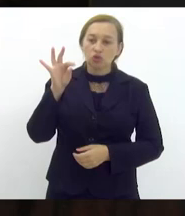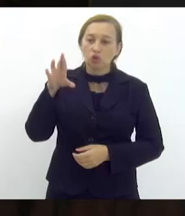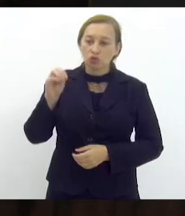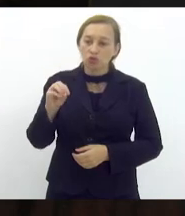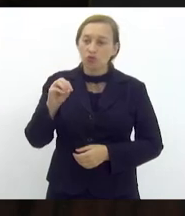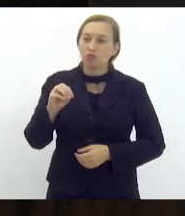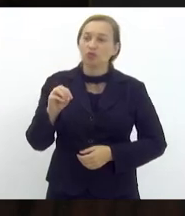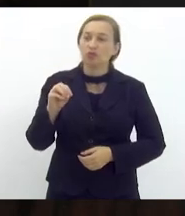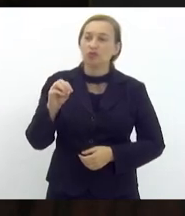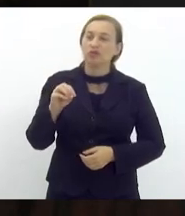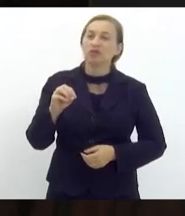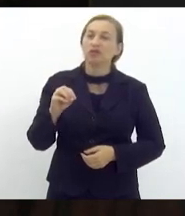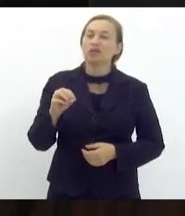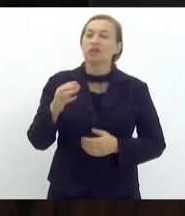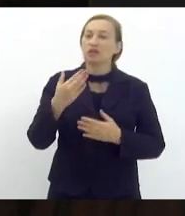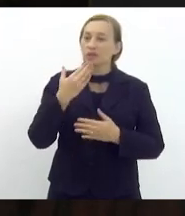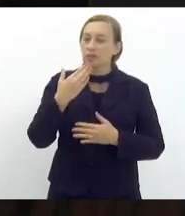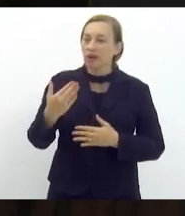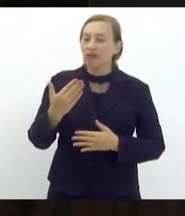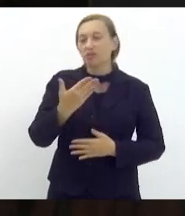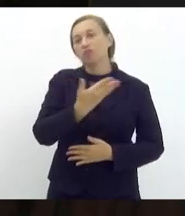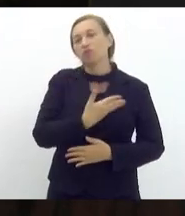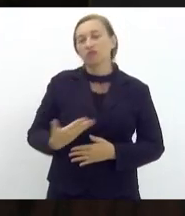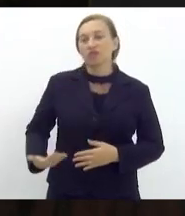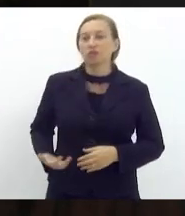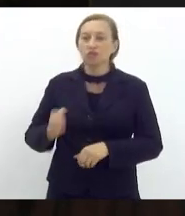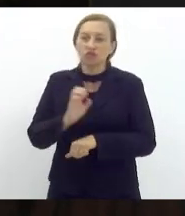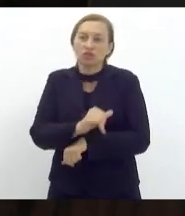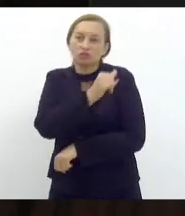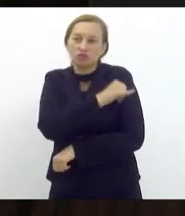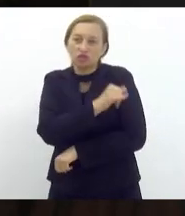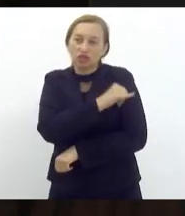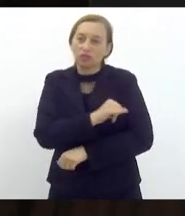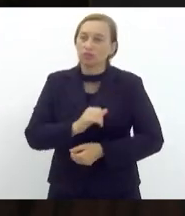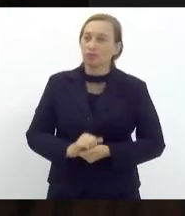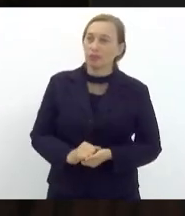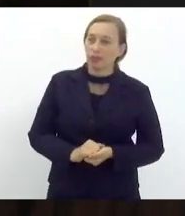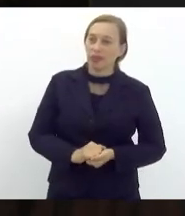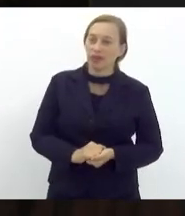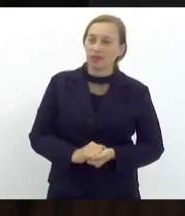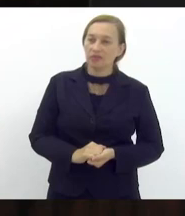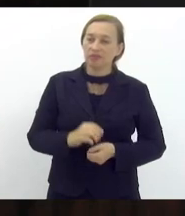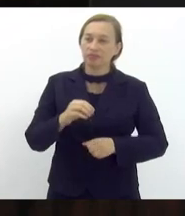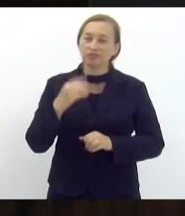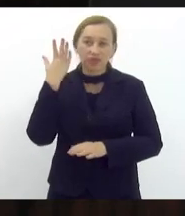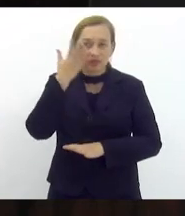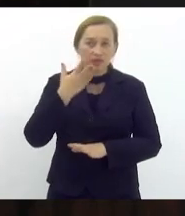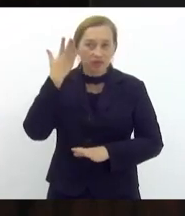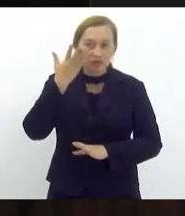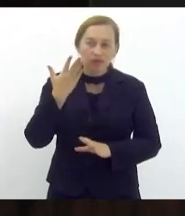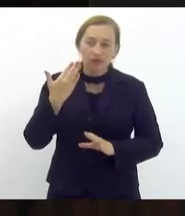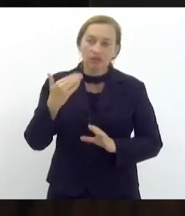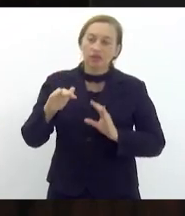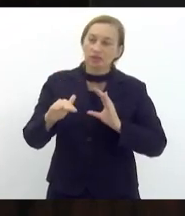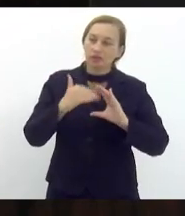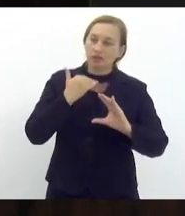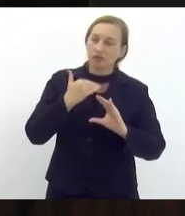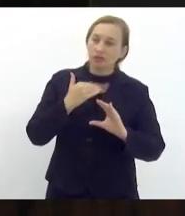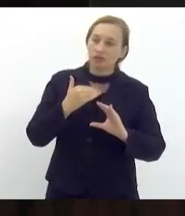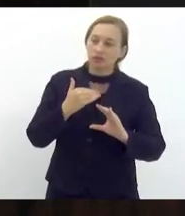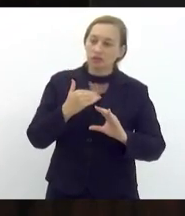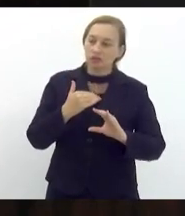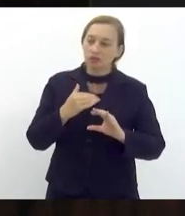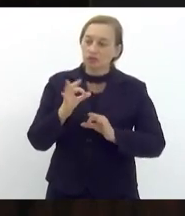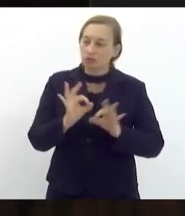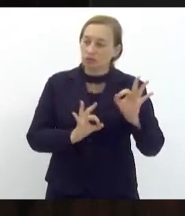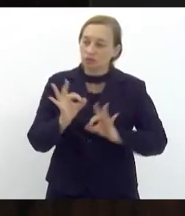pai que solicito Excelentíssimo Senhor governador do Estado do Rio de Janeiro o envio da mensagem dispondo sobre o programa Estadual de